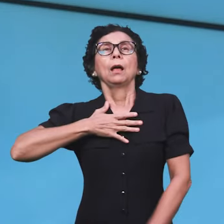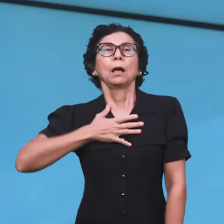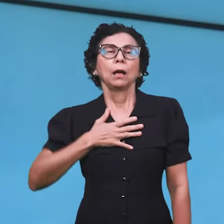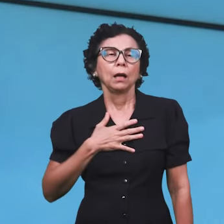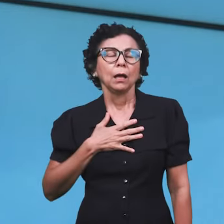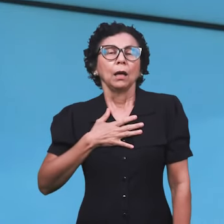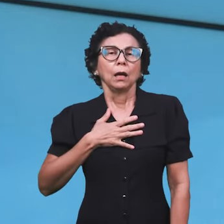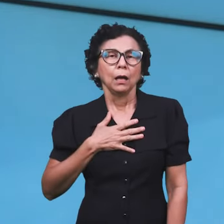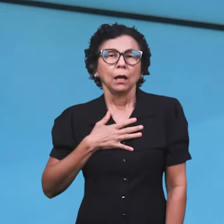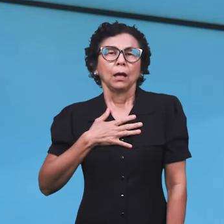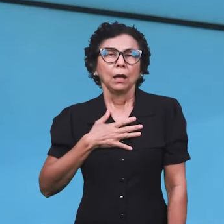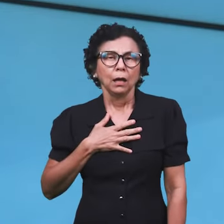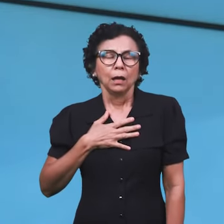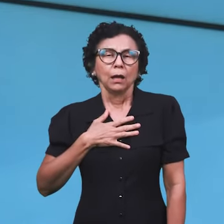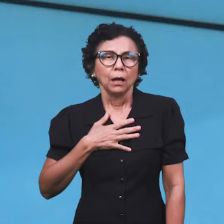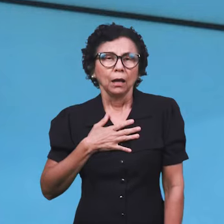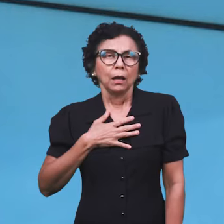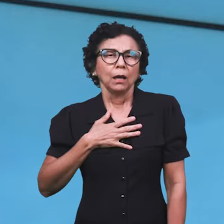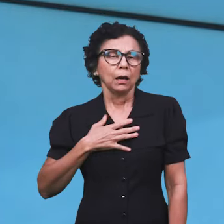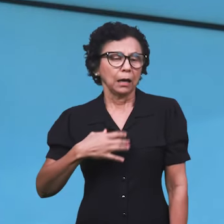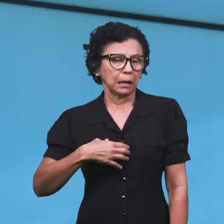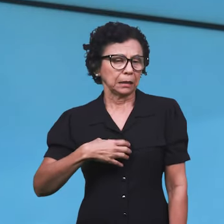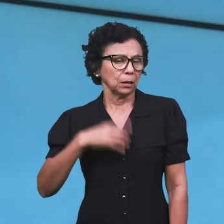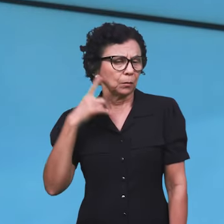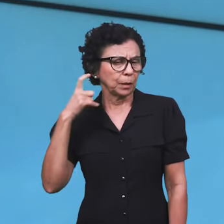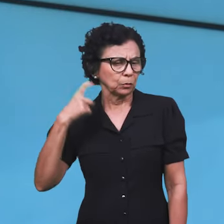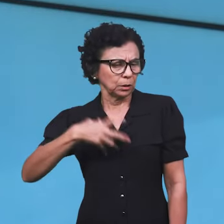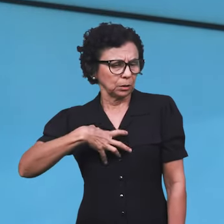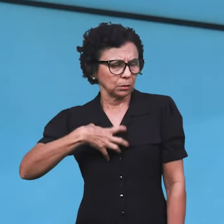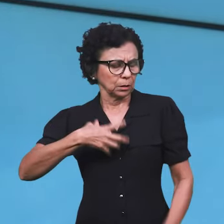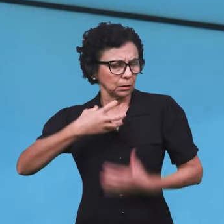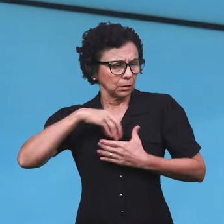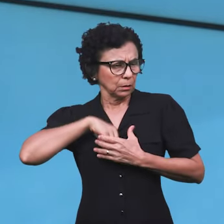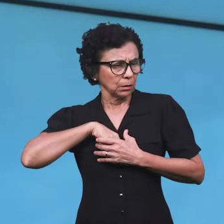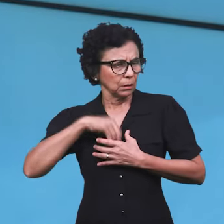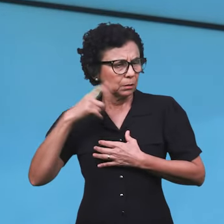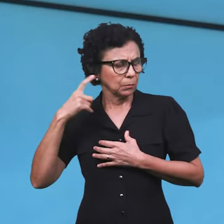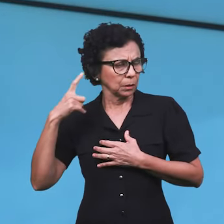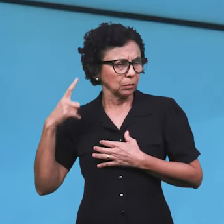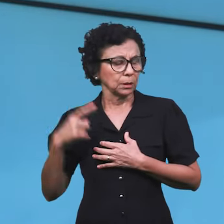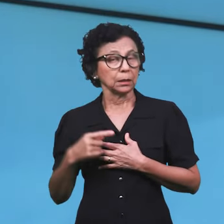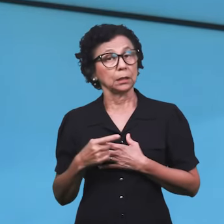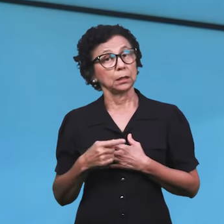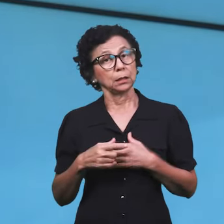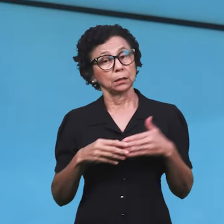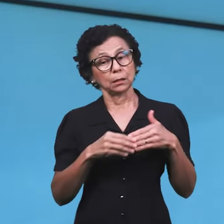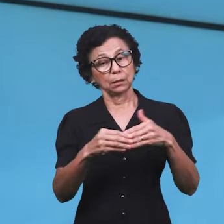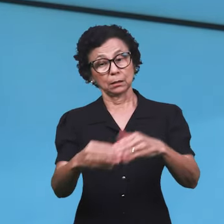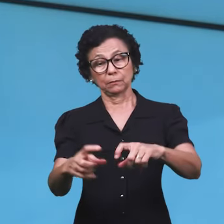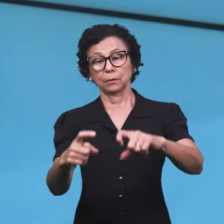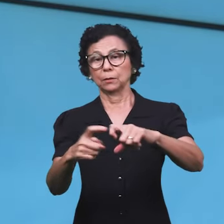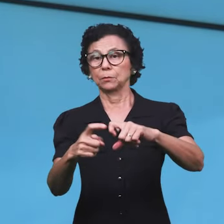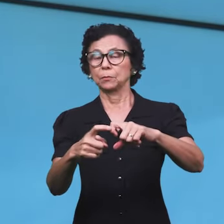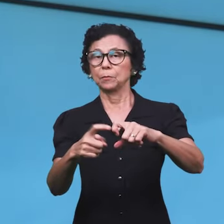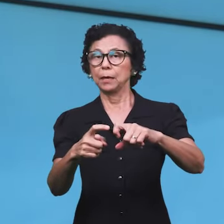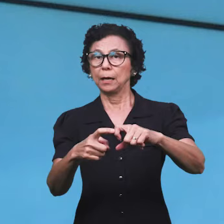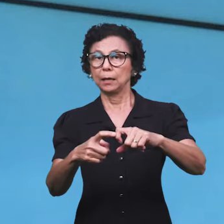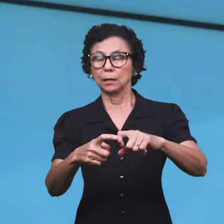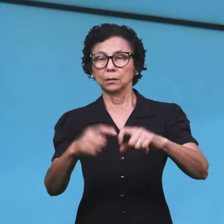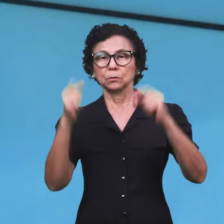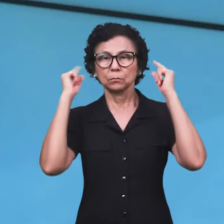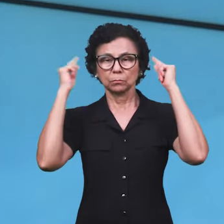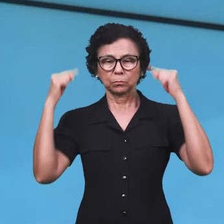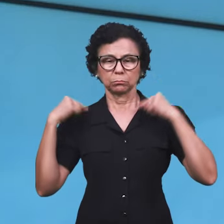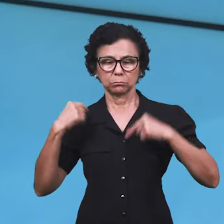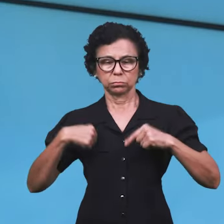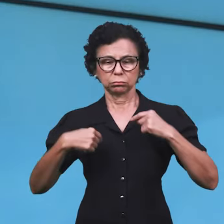rápido, pode chiar, e aí a criança ela precisa ser examinada por um médico. Então, geralmente, é nessas crianças pequenas que